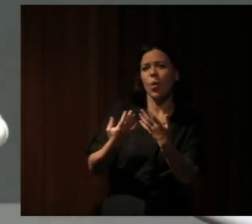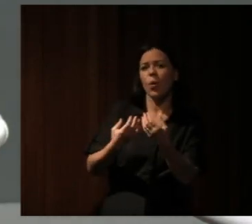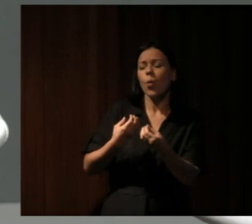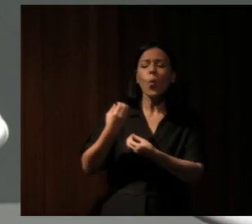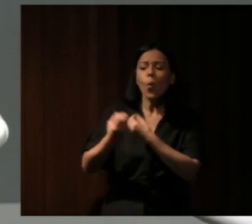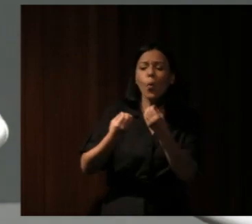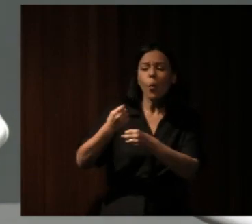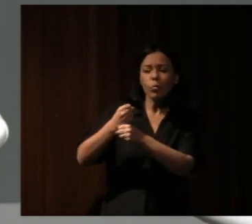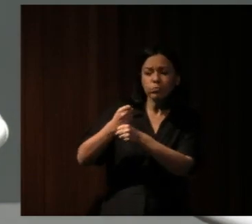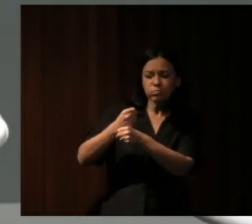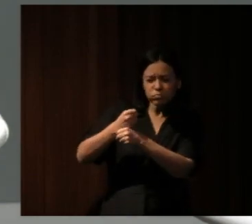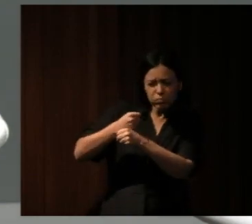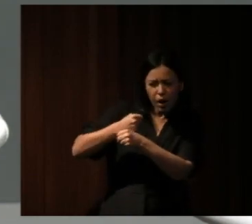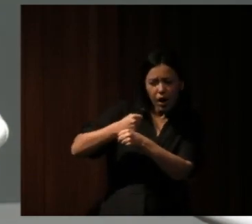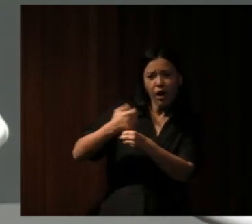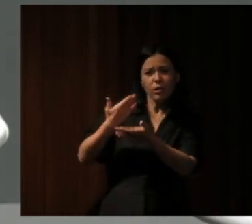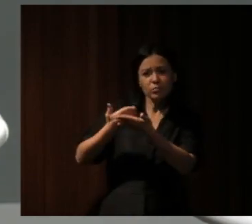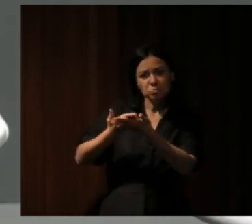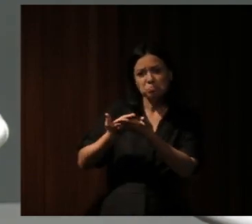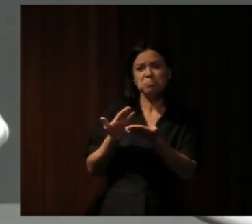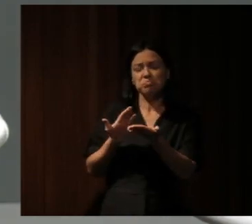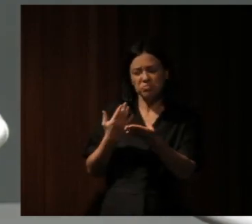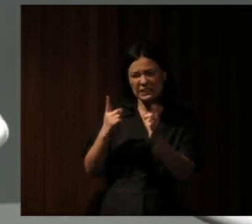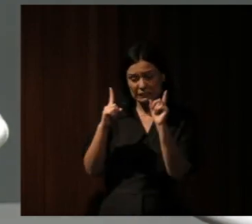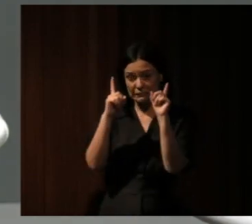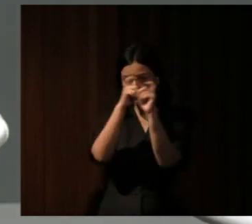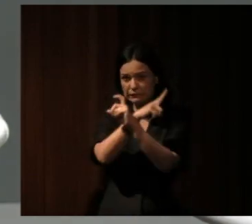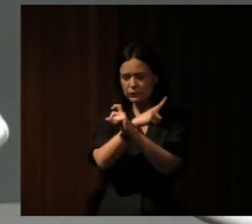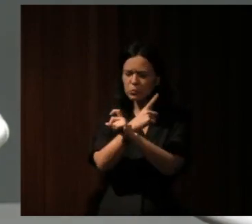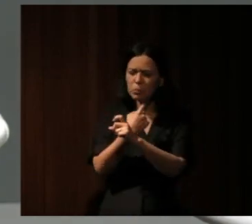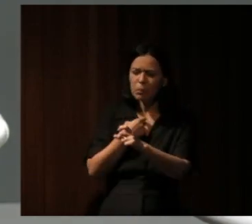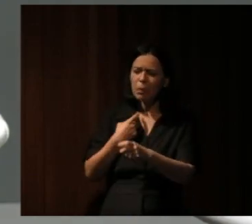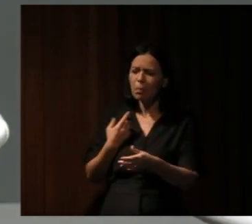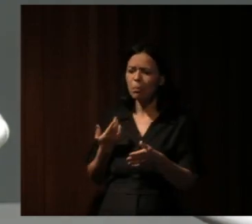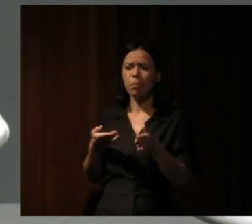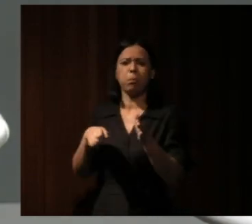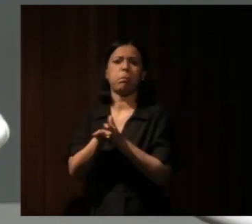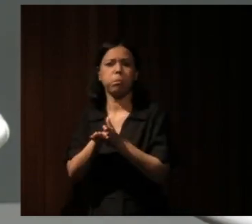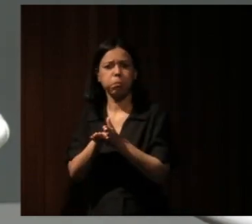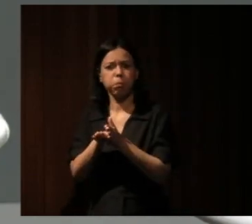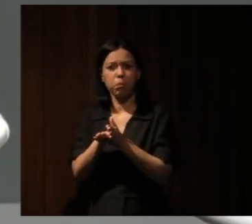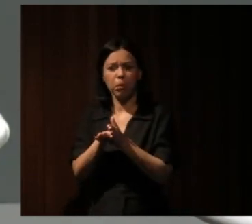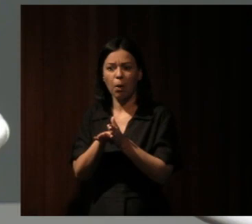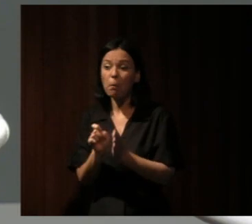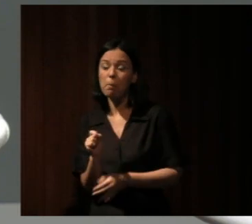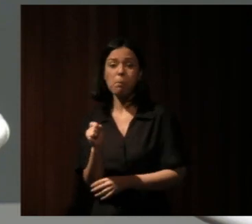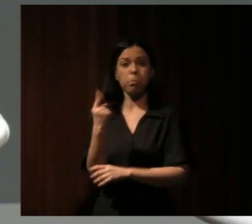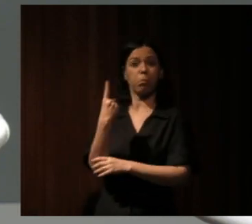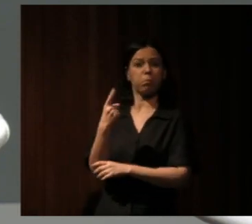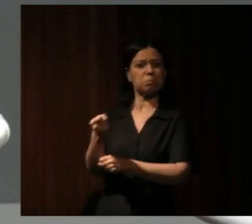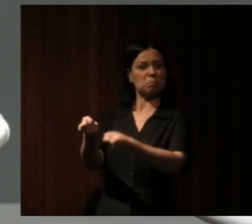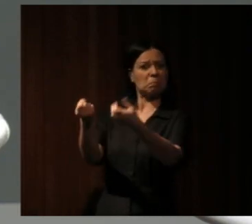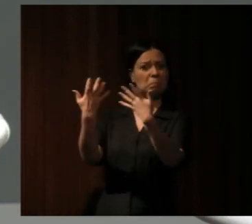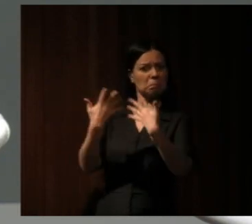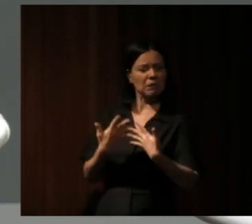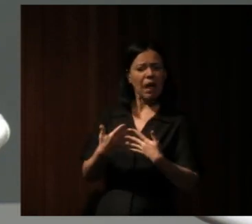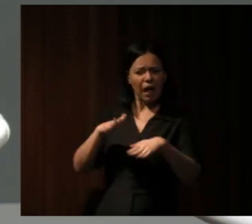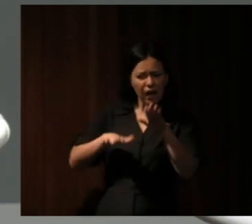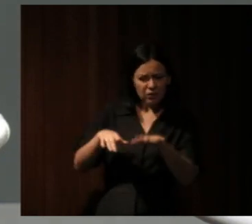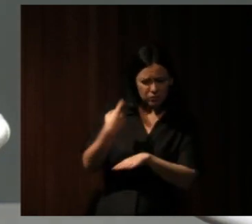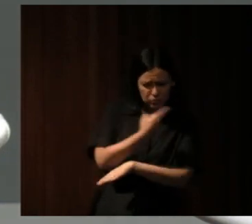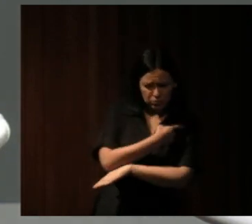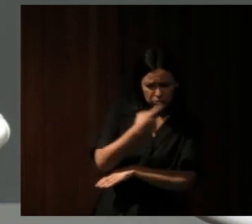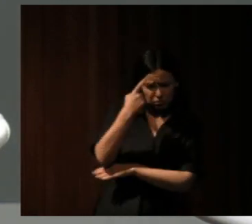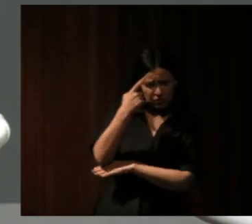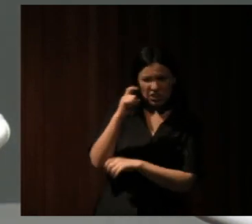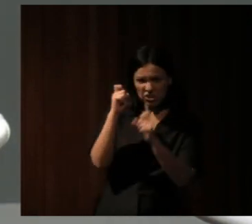daquele ano dificílimo para eles né e a gente foi lá e surpreendeu achou que a gente ia contar uma história ali complicadíssima enfim e a